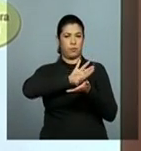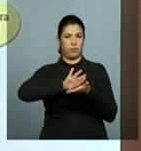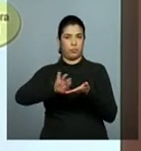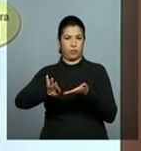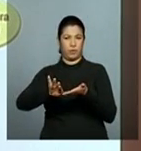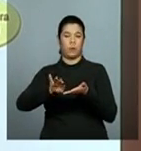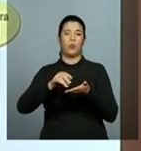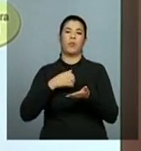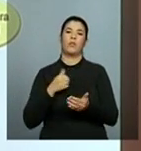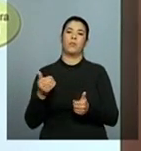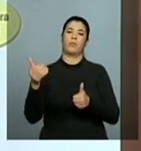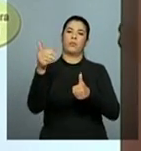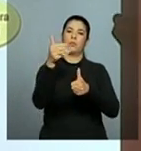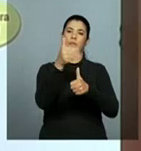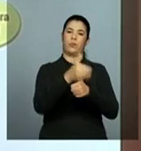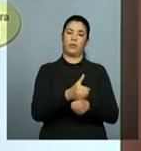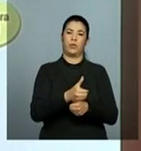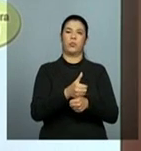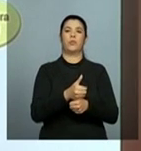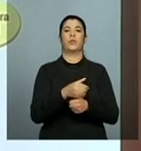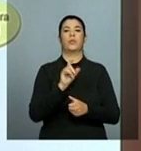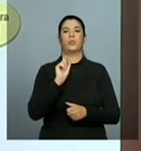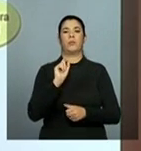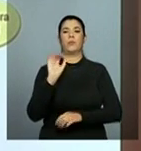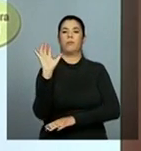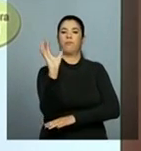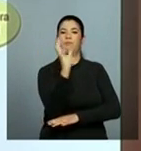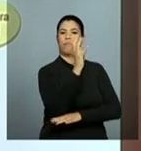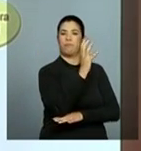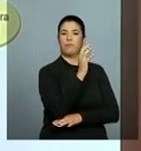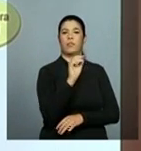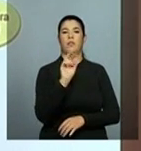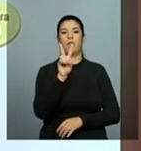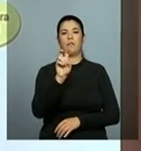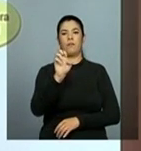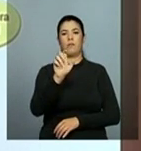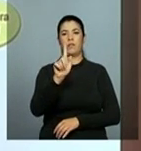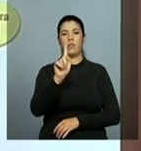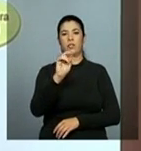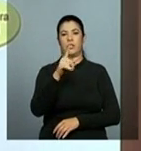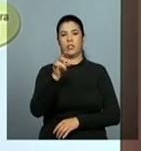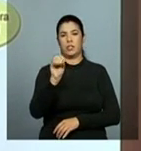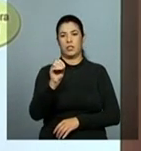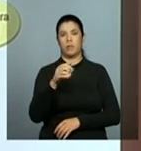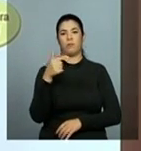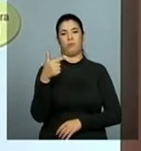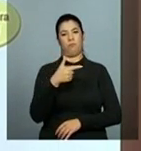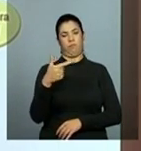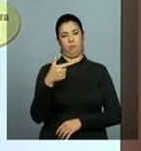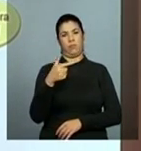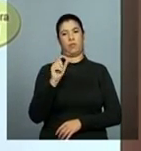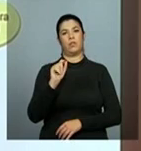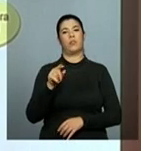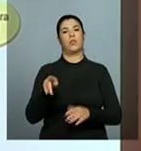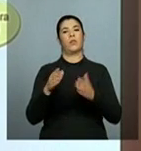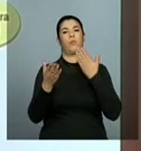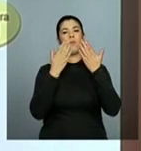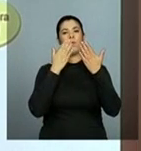ainda assim, respondem por aproximadamente 60% do uso das terras desflorestadas na